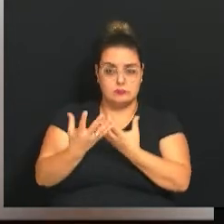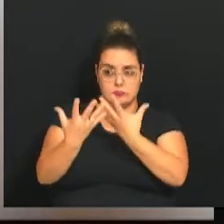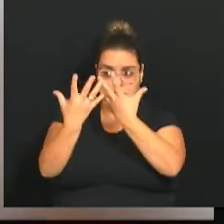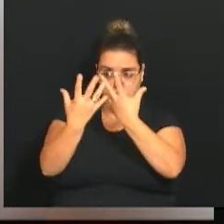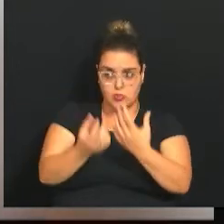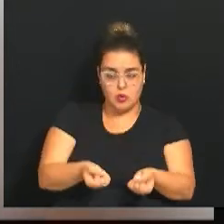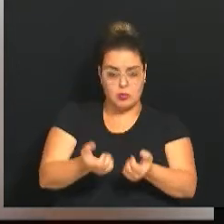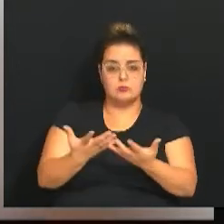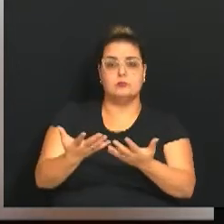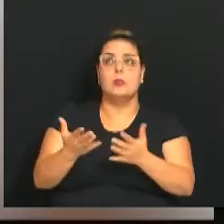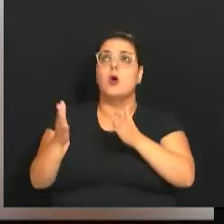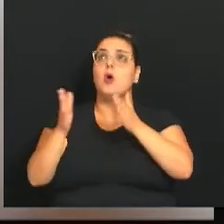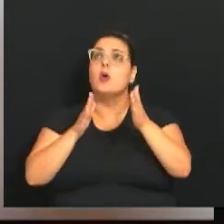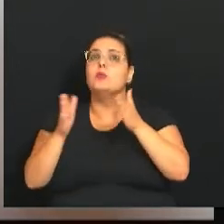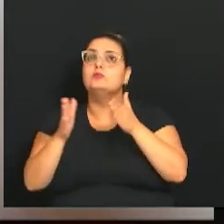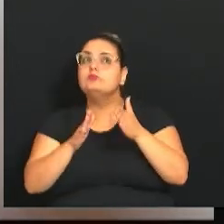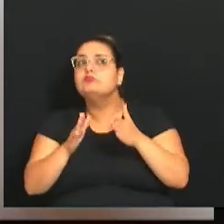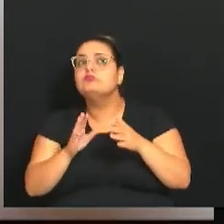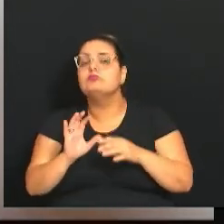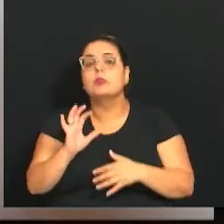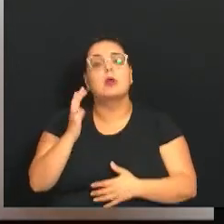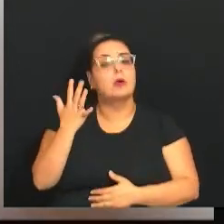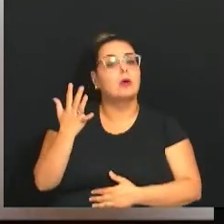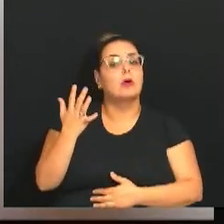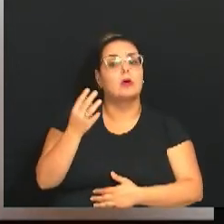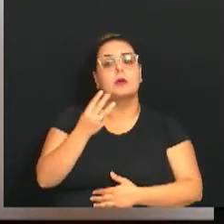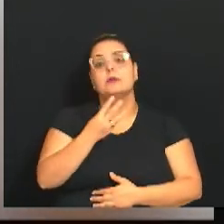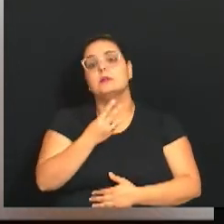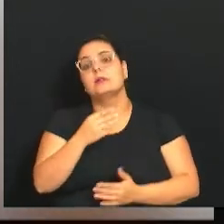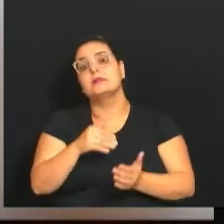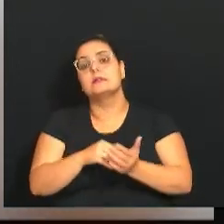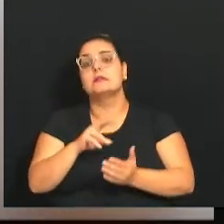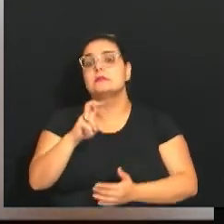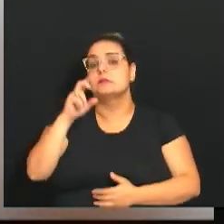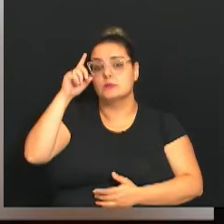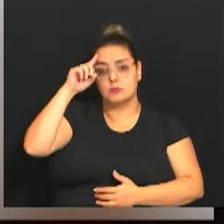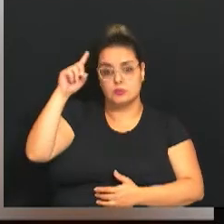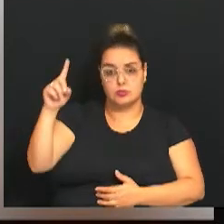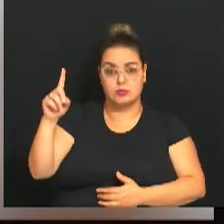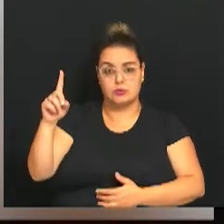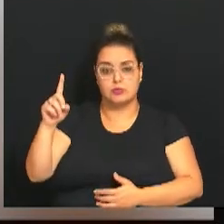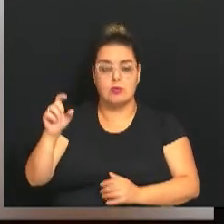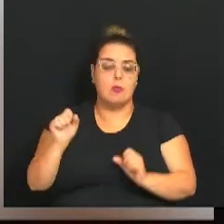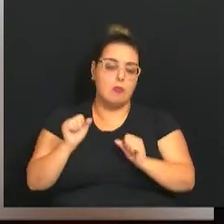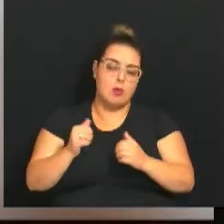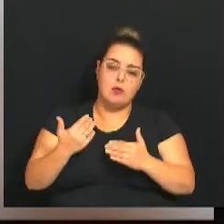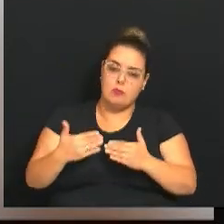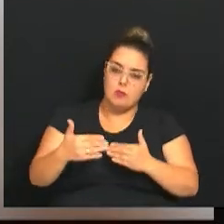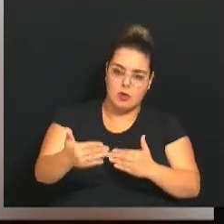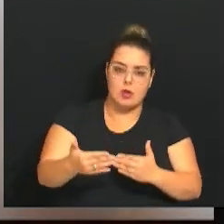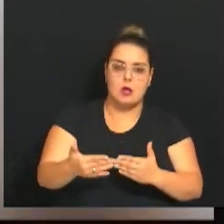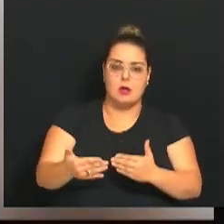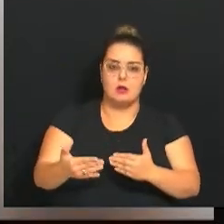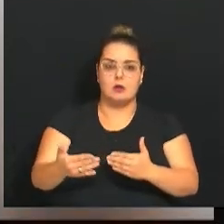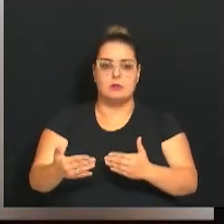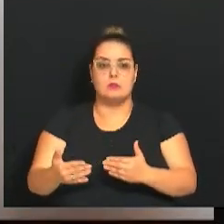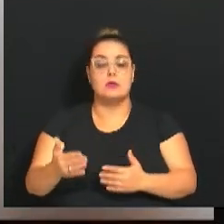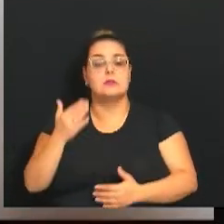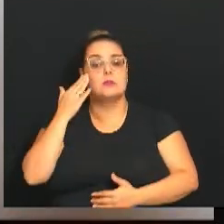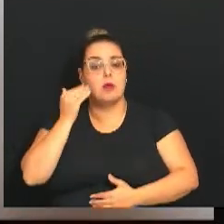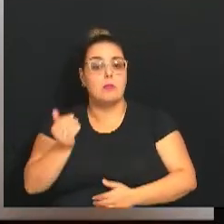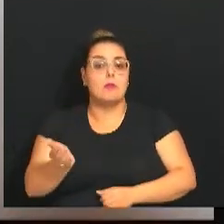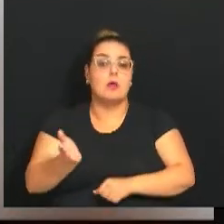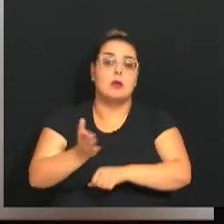prováveis em um horizonte de até 3 a 5 dias. Né? A gente pode estender um pouco isso, mas a qualidade da previsão